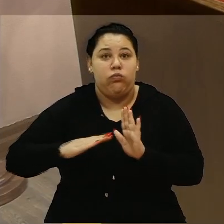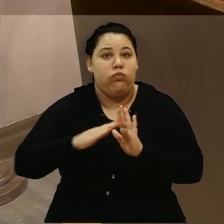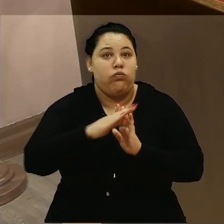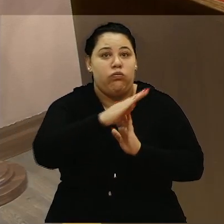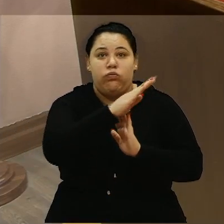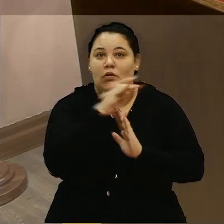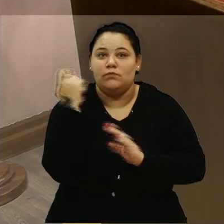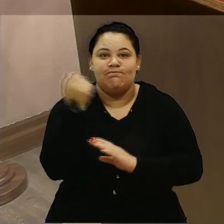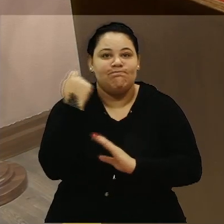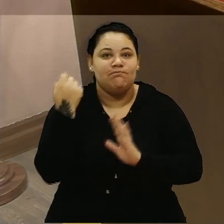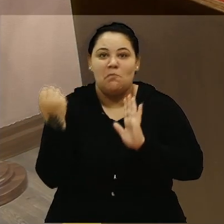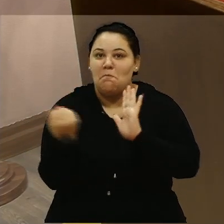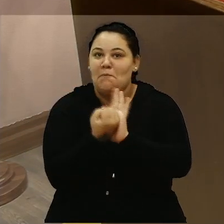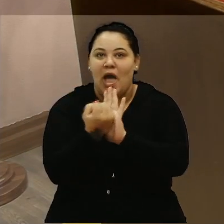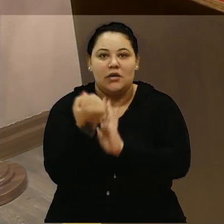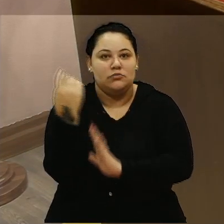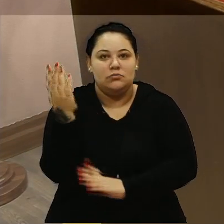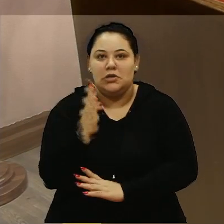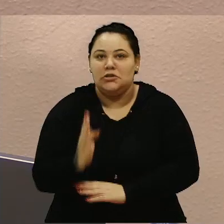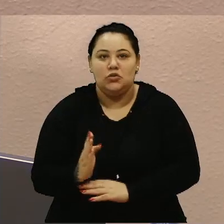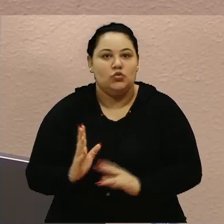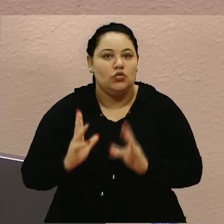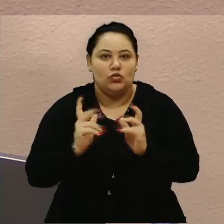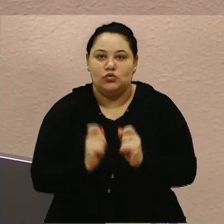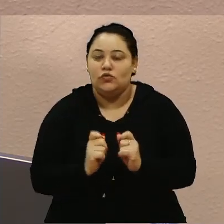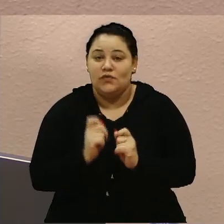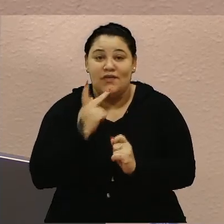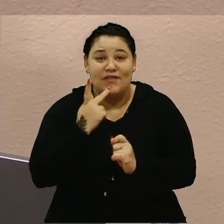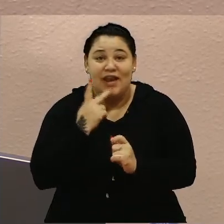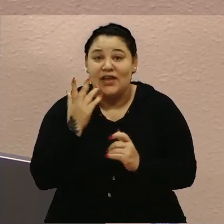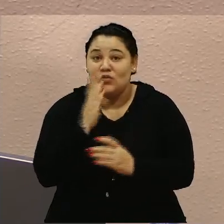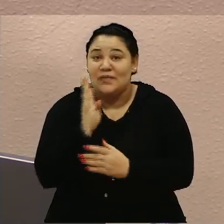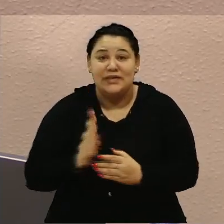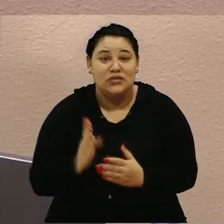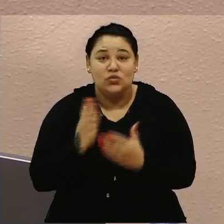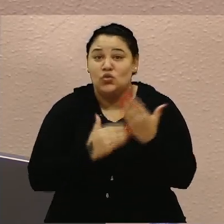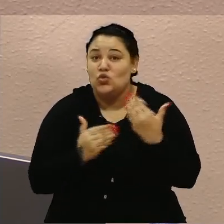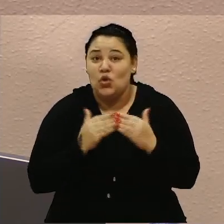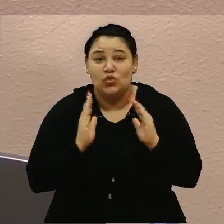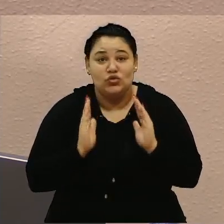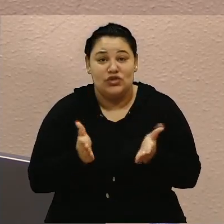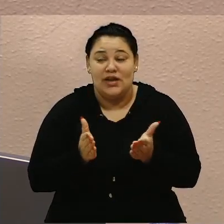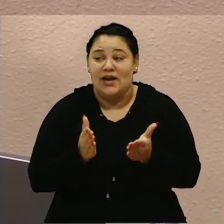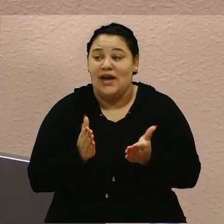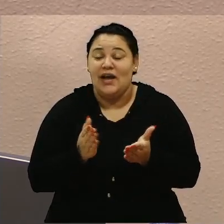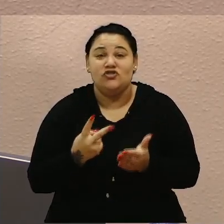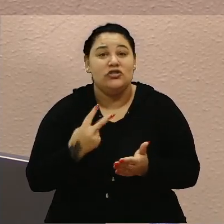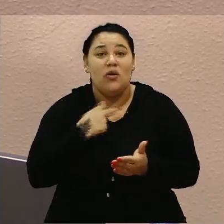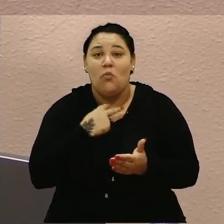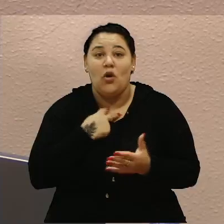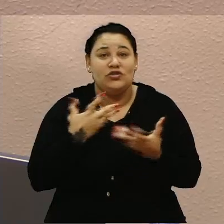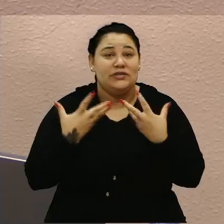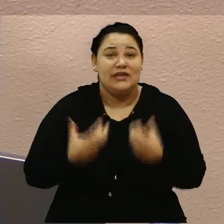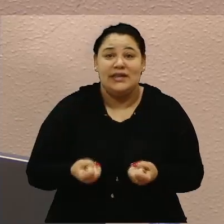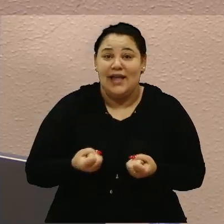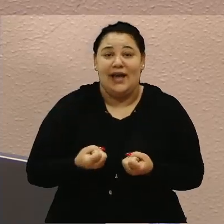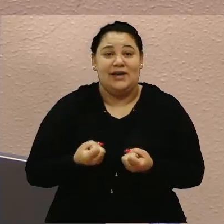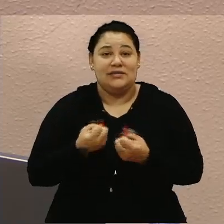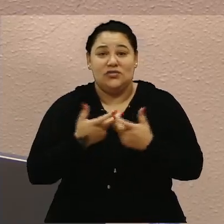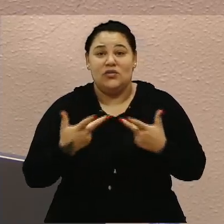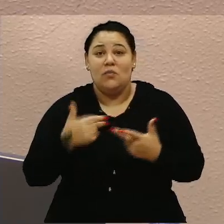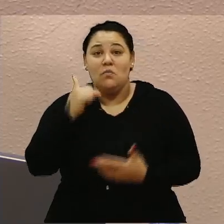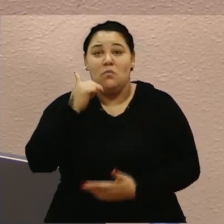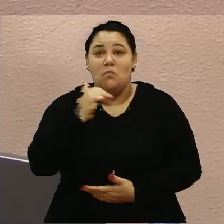Sul impactaram o Brasil inteiro. Foi falado sobre isso no Brasil todo. Nós não podemos banalizar essas situações. Então, morre uma